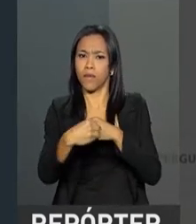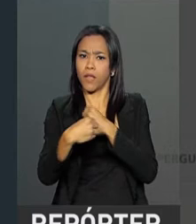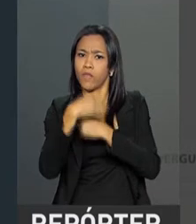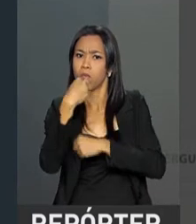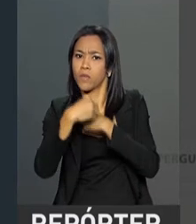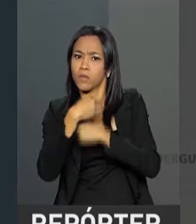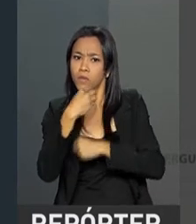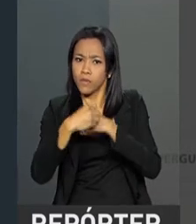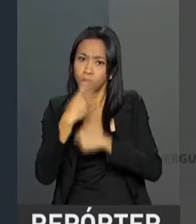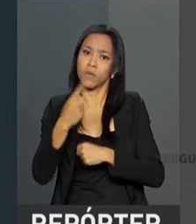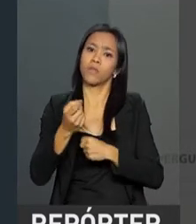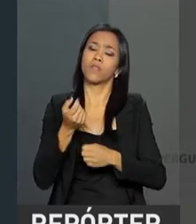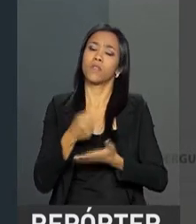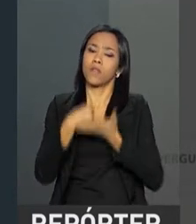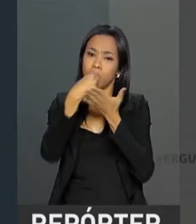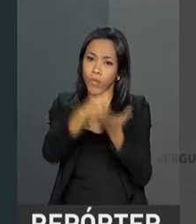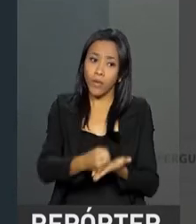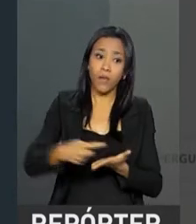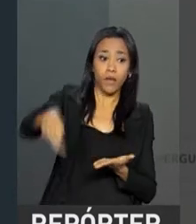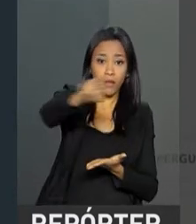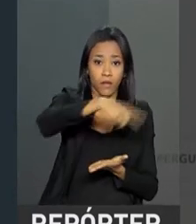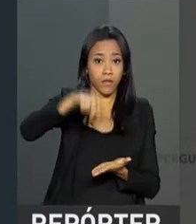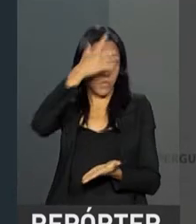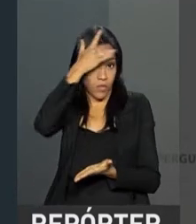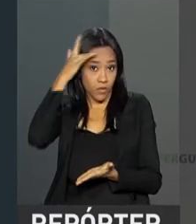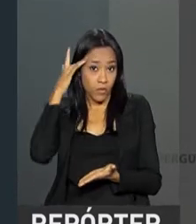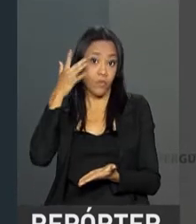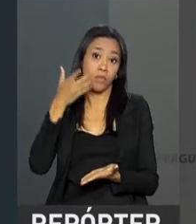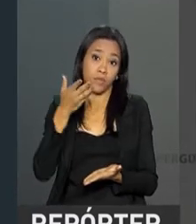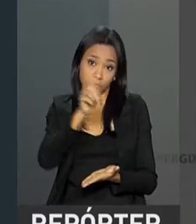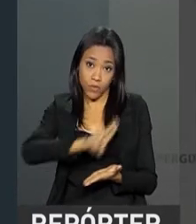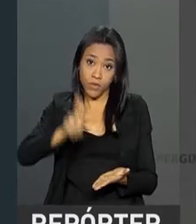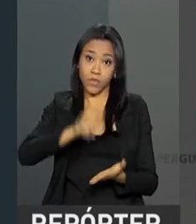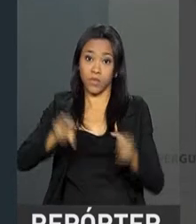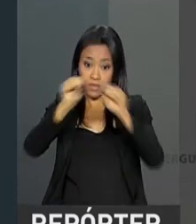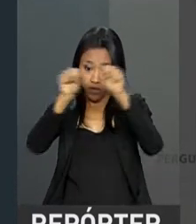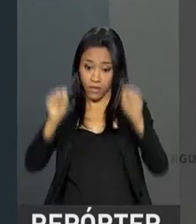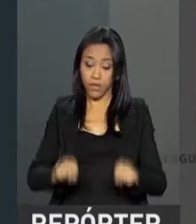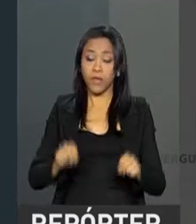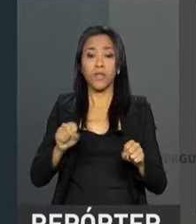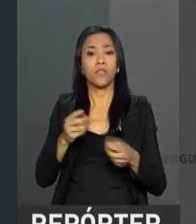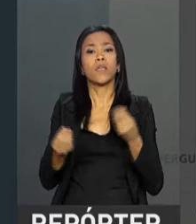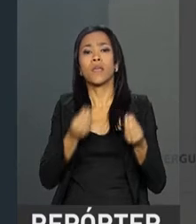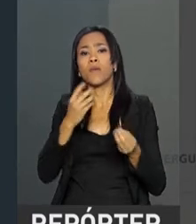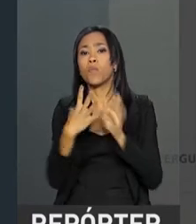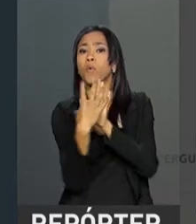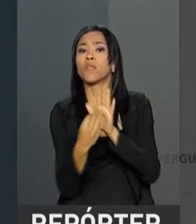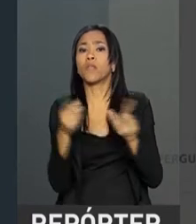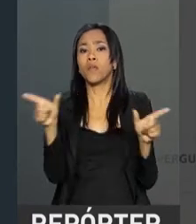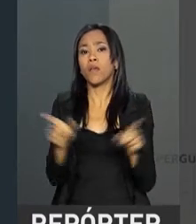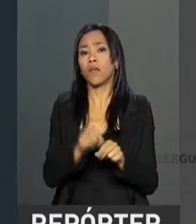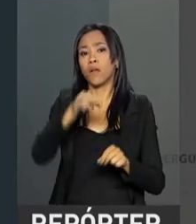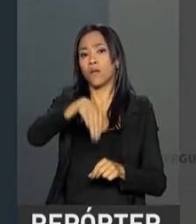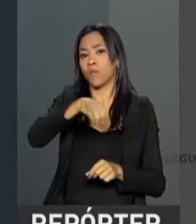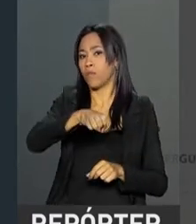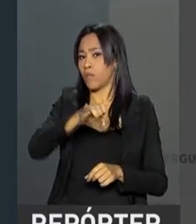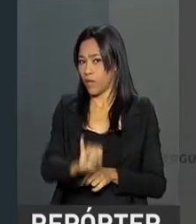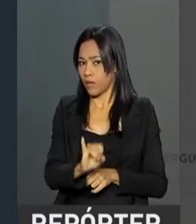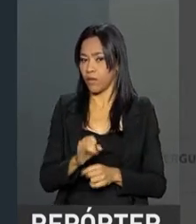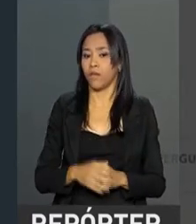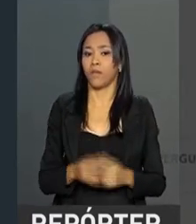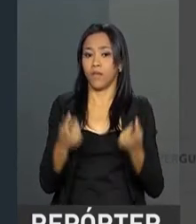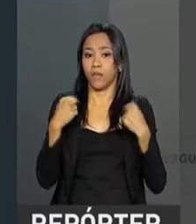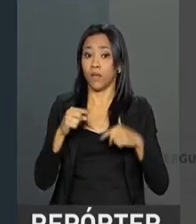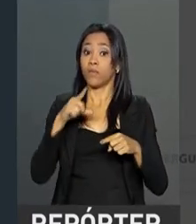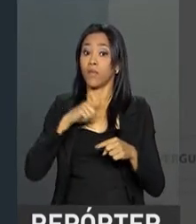prestação de serviços online para os mês e também para quem quer formalizar os negócios o site